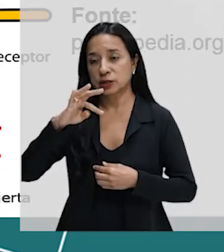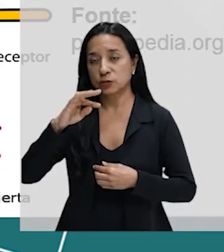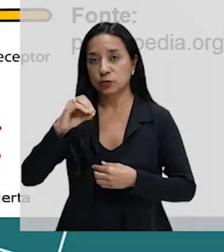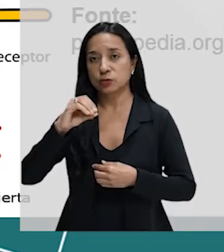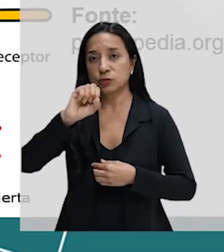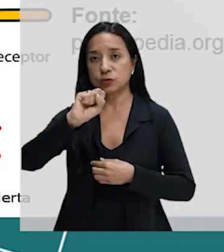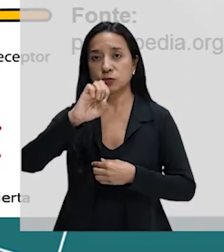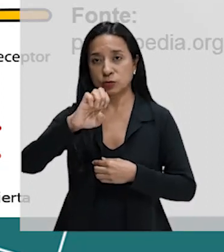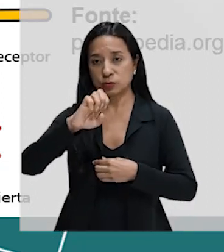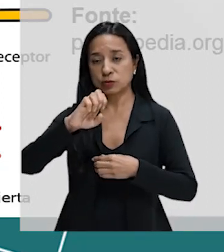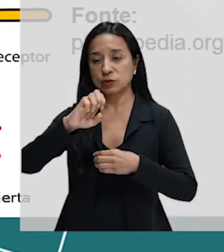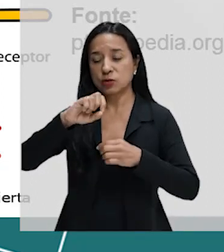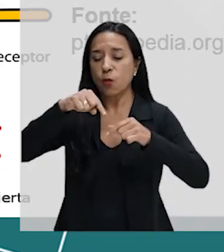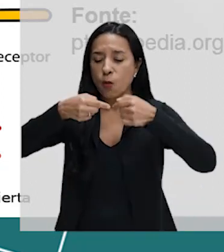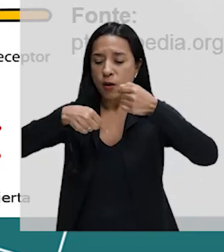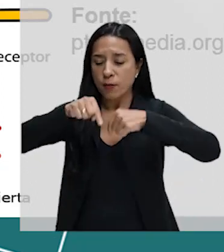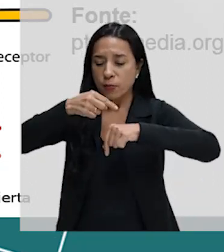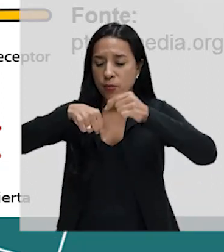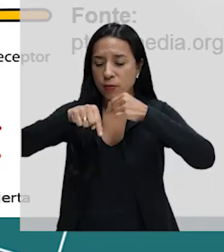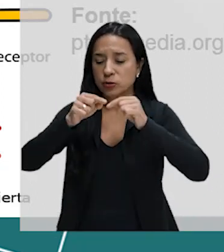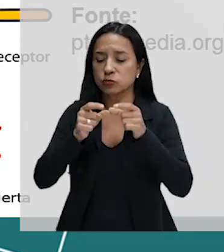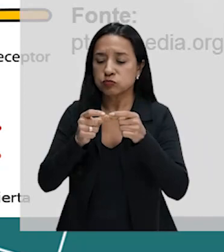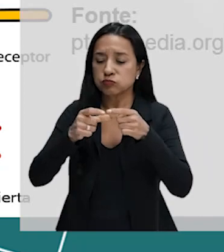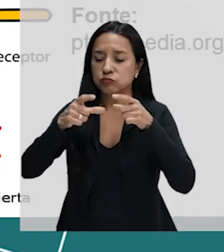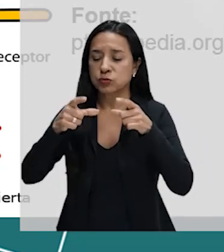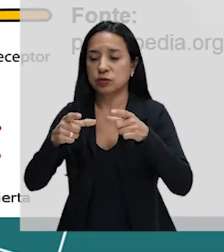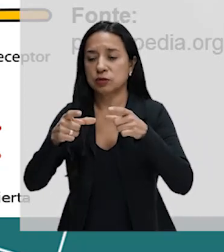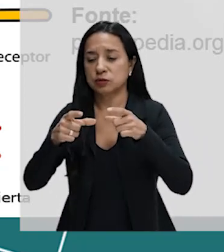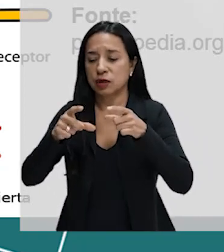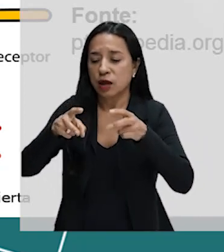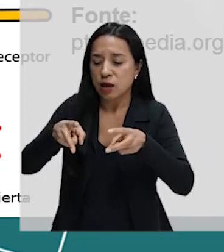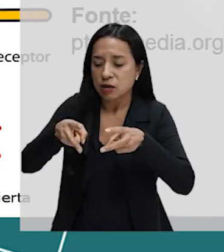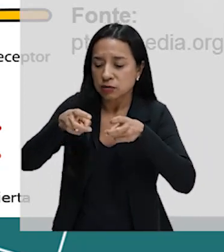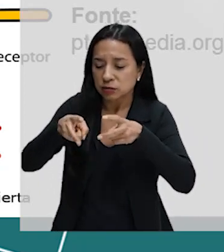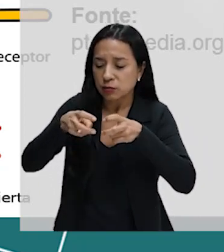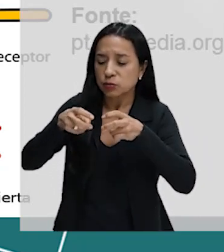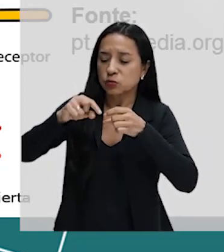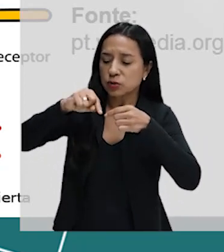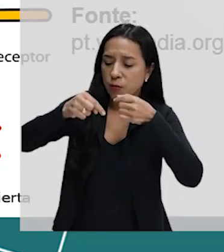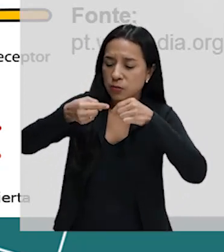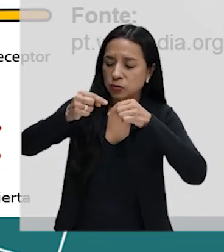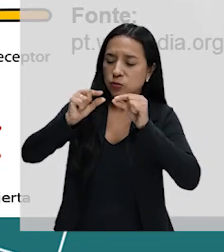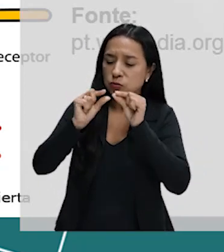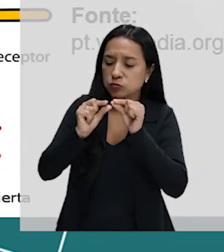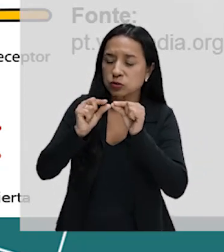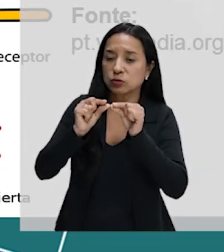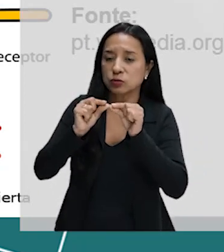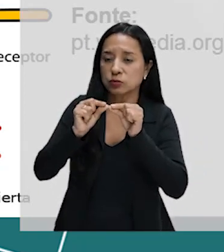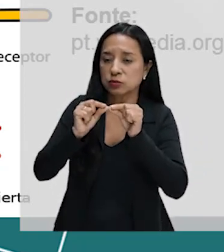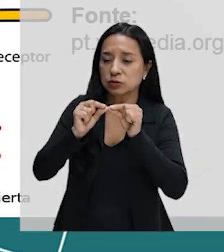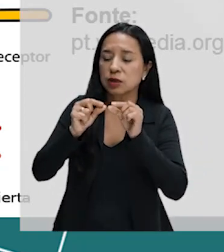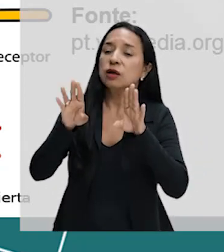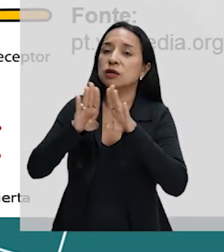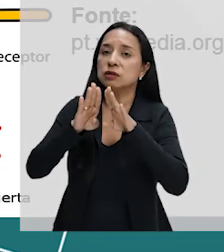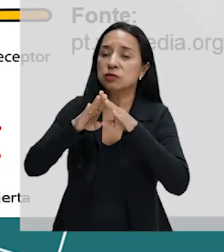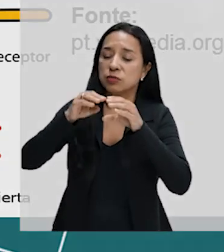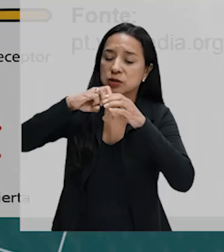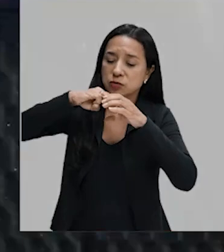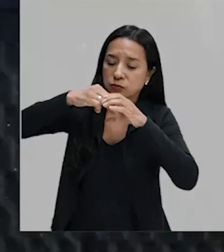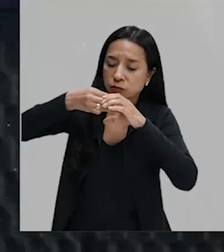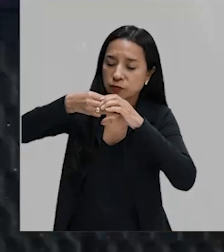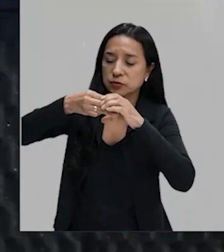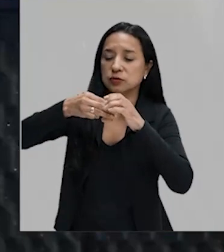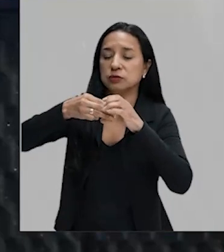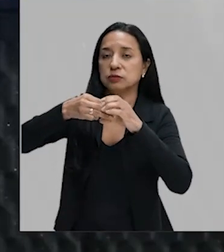grande, vai se capturar, por exemplo, partículas menores. Ó, elas serão envolvidas também numa vesícula que vai ser